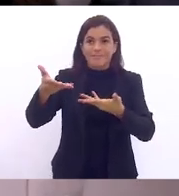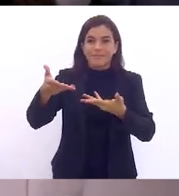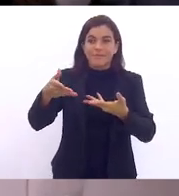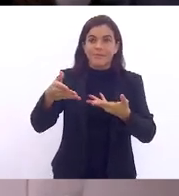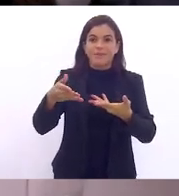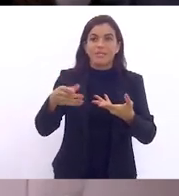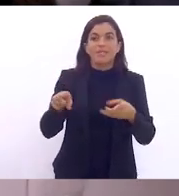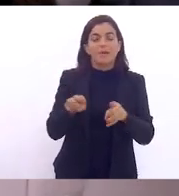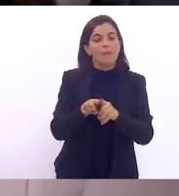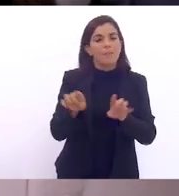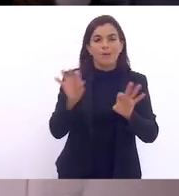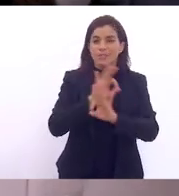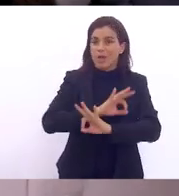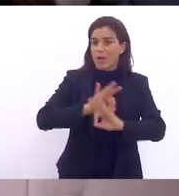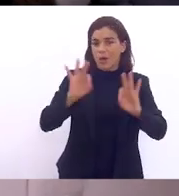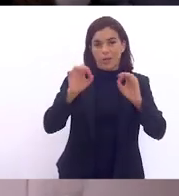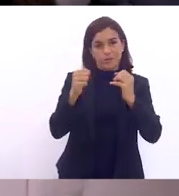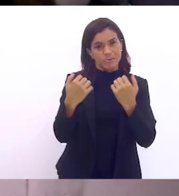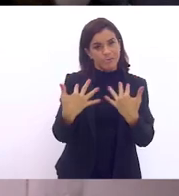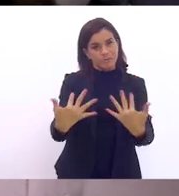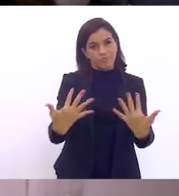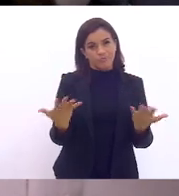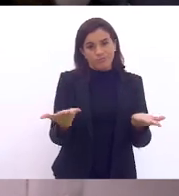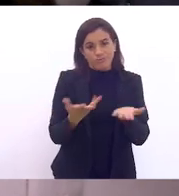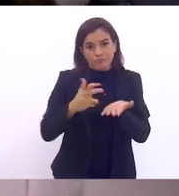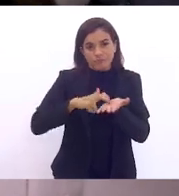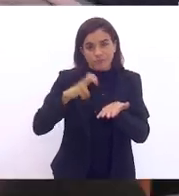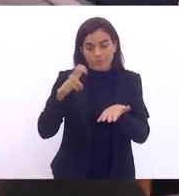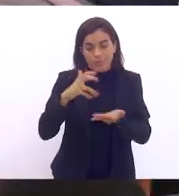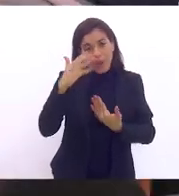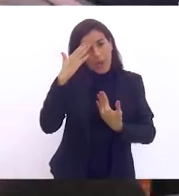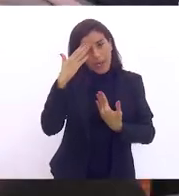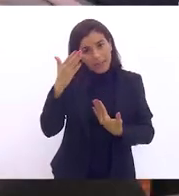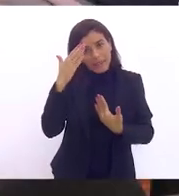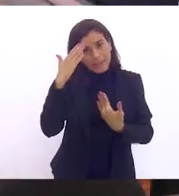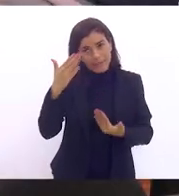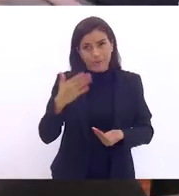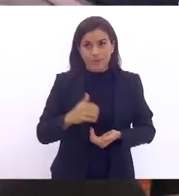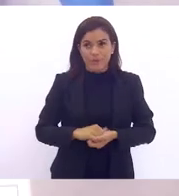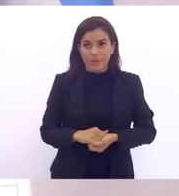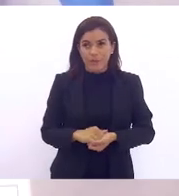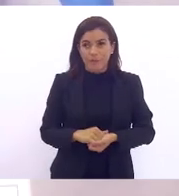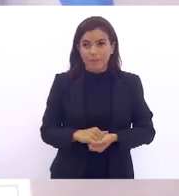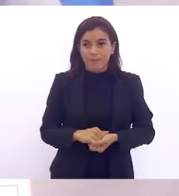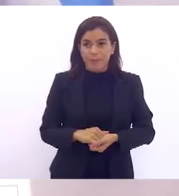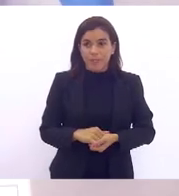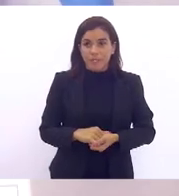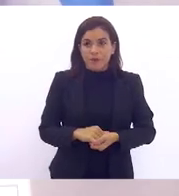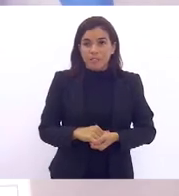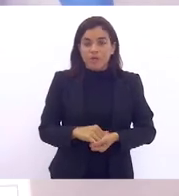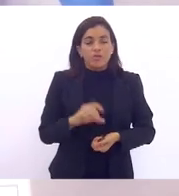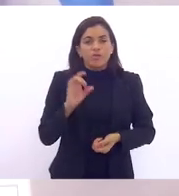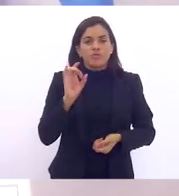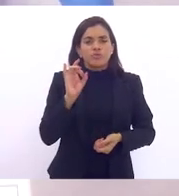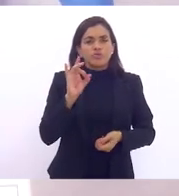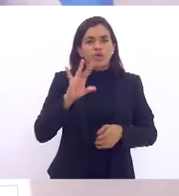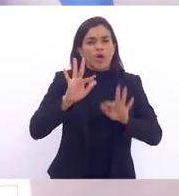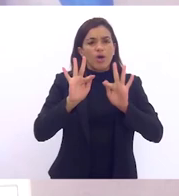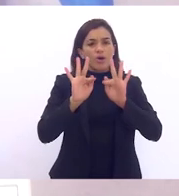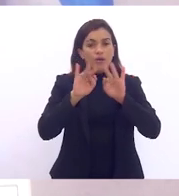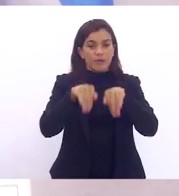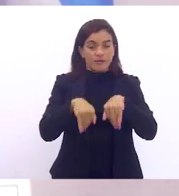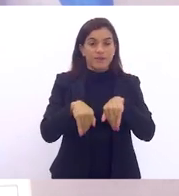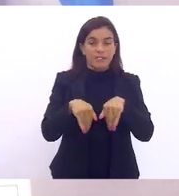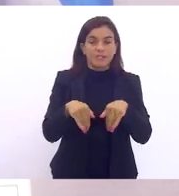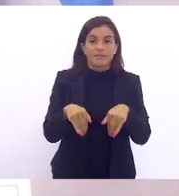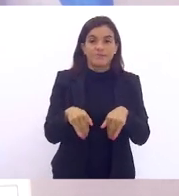por essa ótima audiência nessa manhã não Eu que agradeço aí eh aqui pra gente só finalizar como eu di